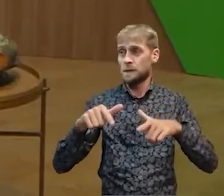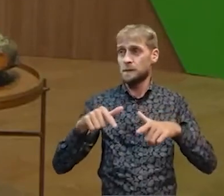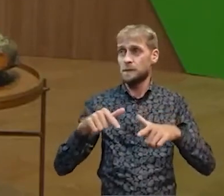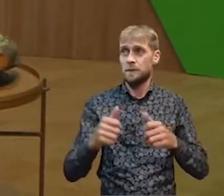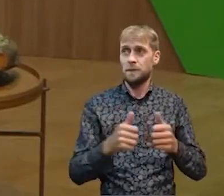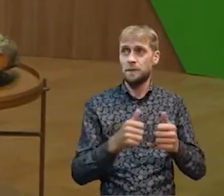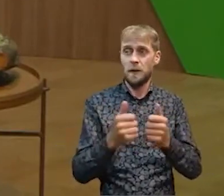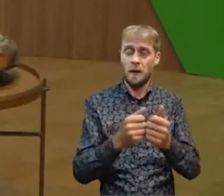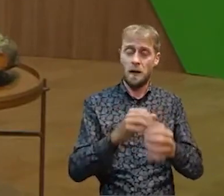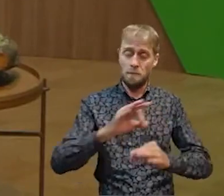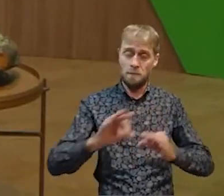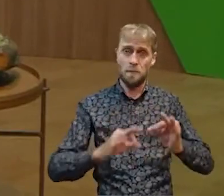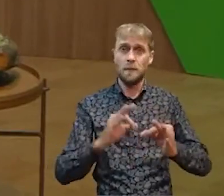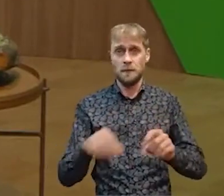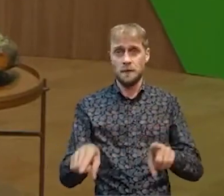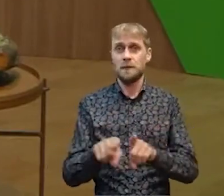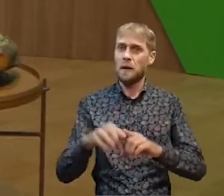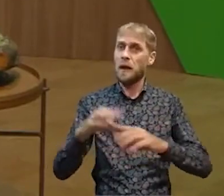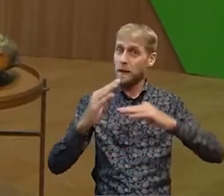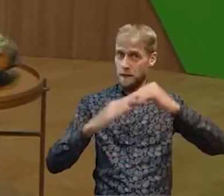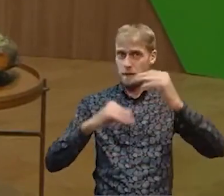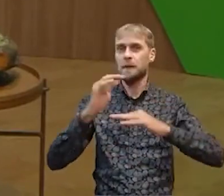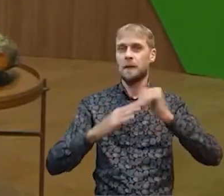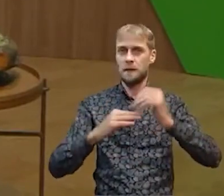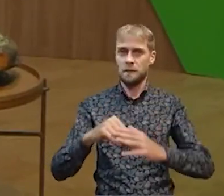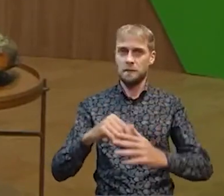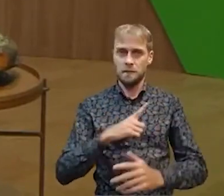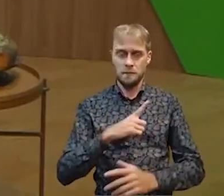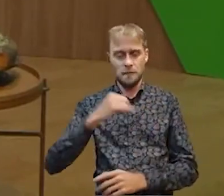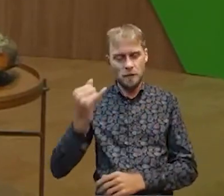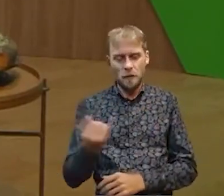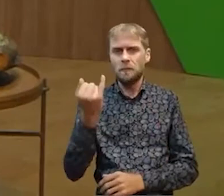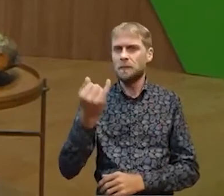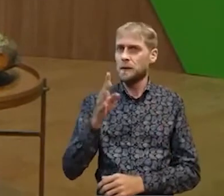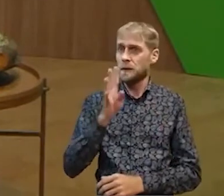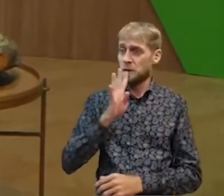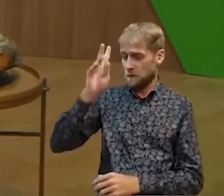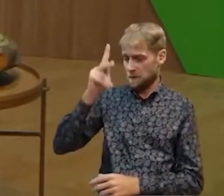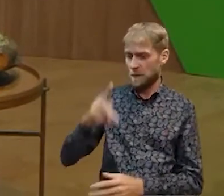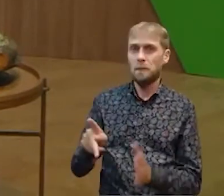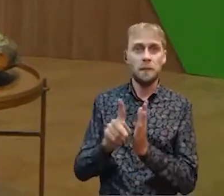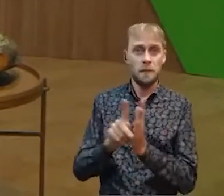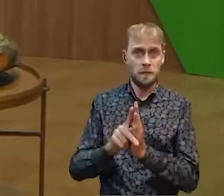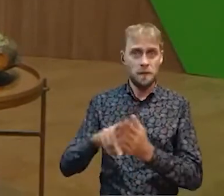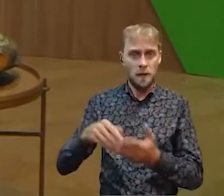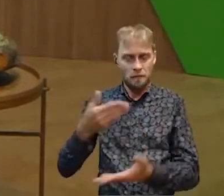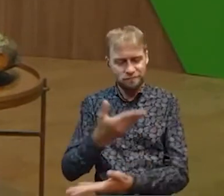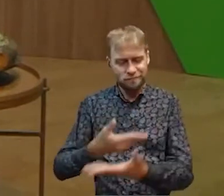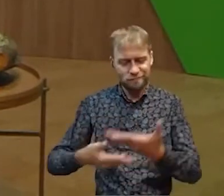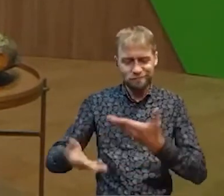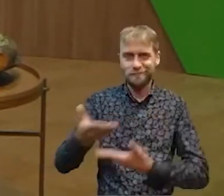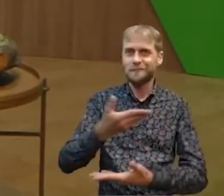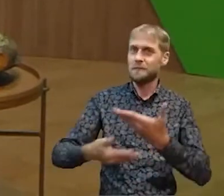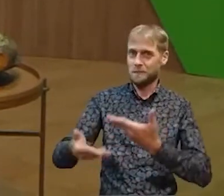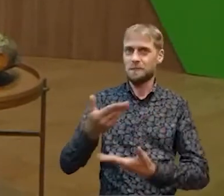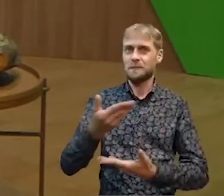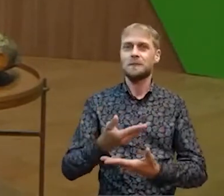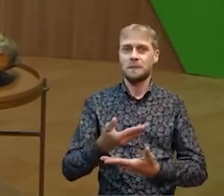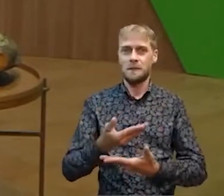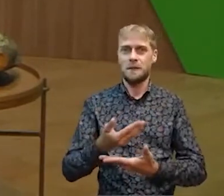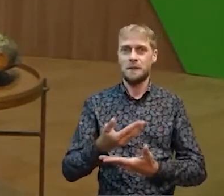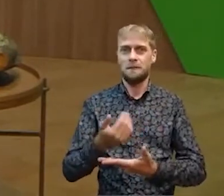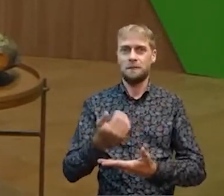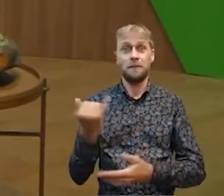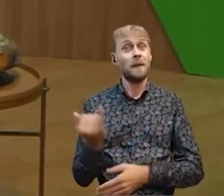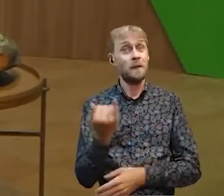processo, como também os técnicos que vão ter oportunidades de se conhecer e trocar experiências. Isso é importantíssimo para